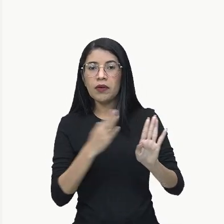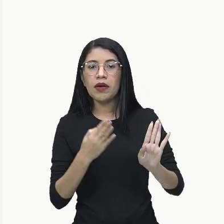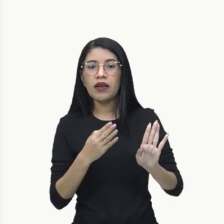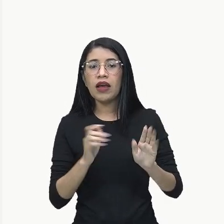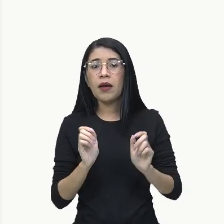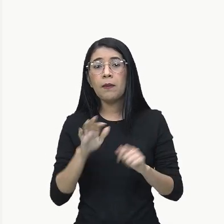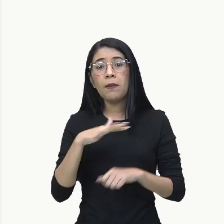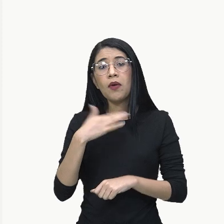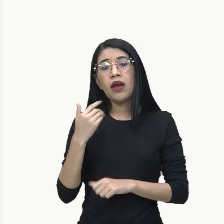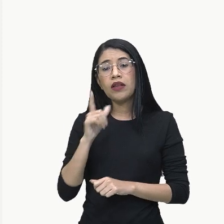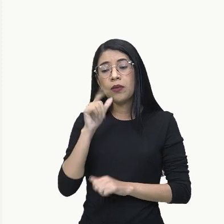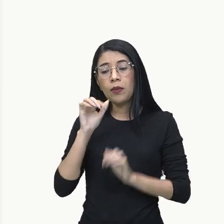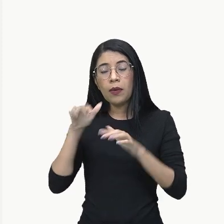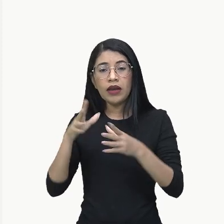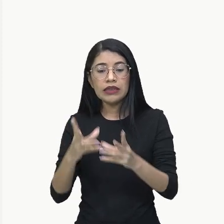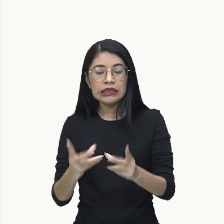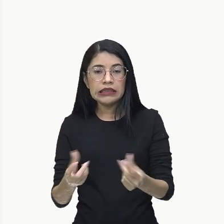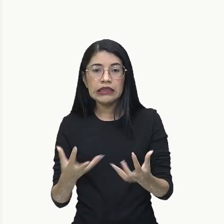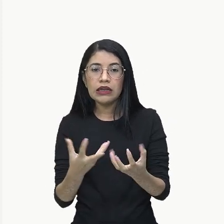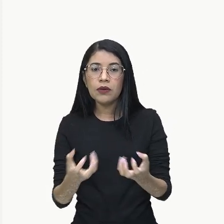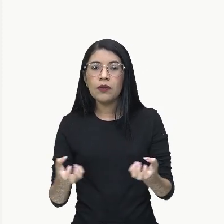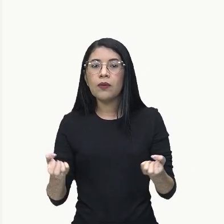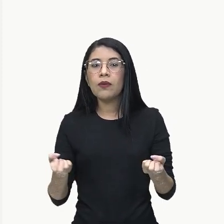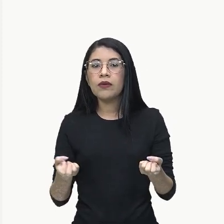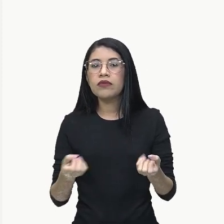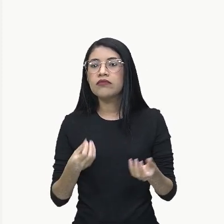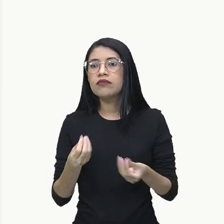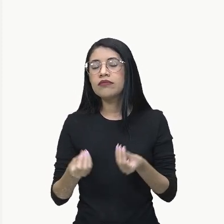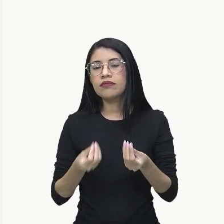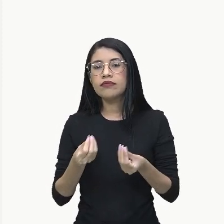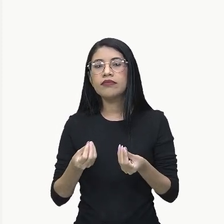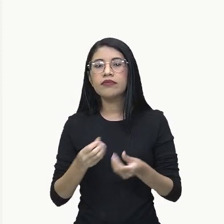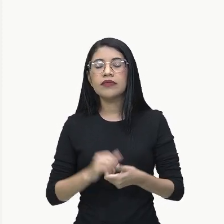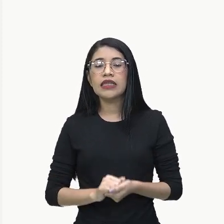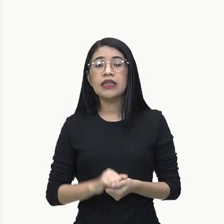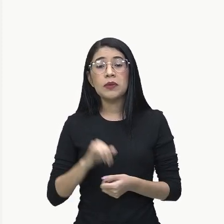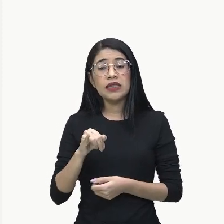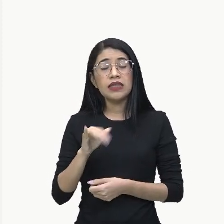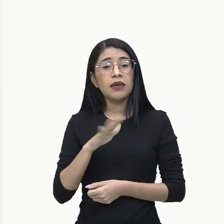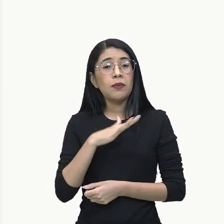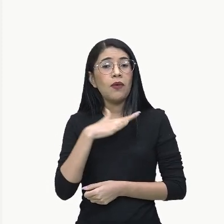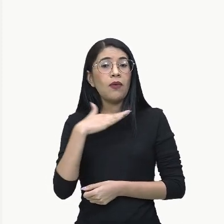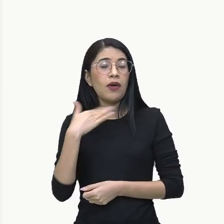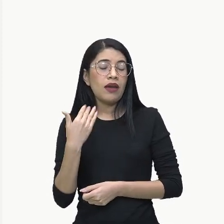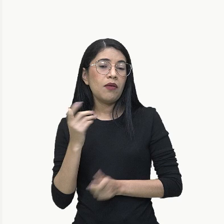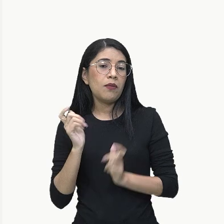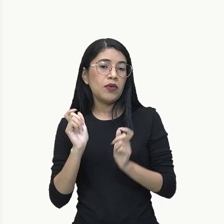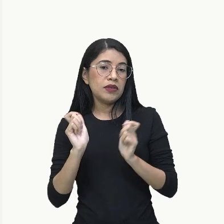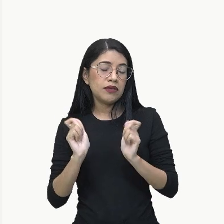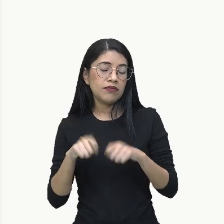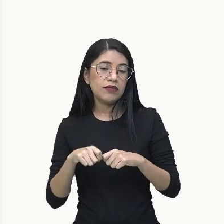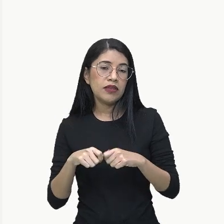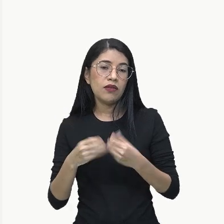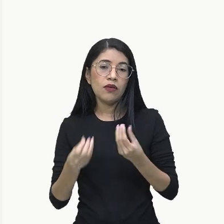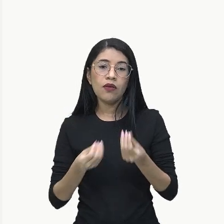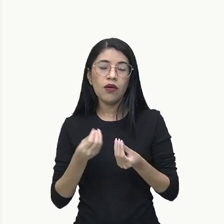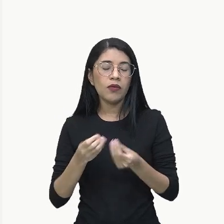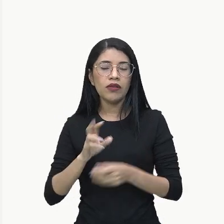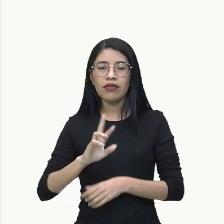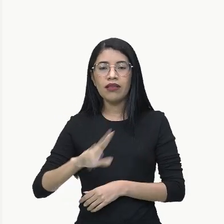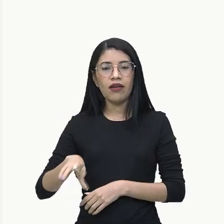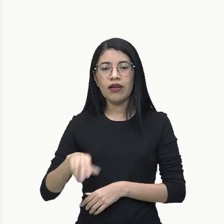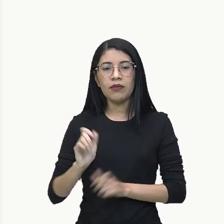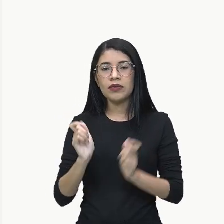morrer no mar, mas o mar secou. Ou seja, até se a morte fosse um caminho, também não é.